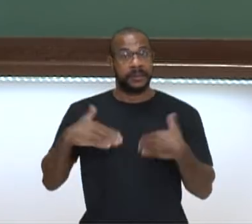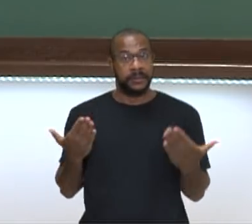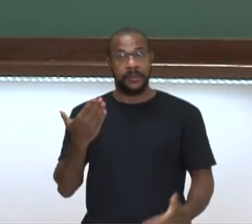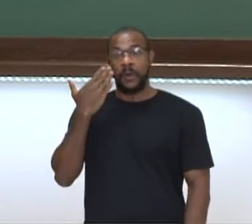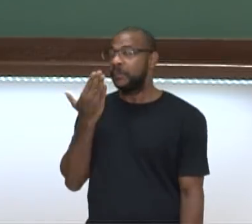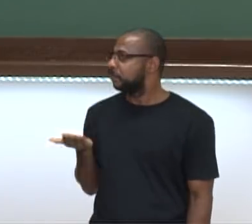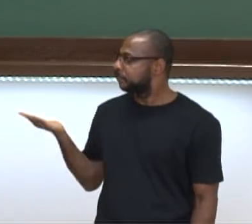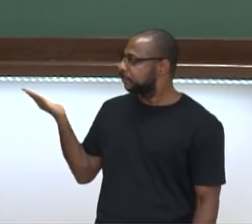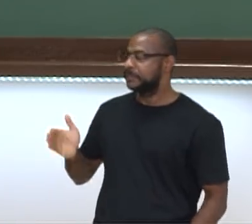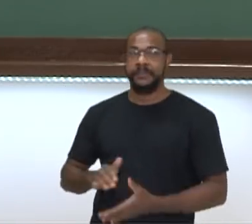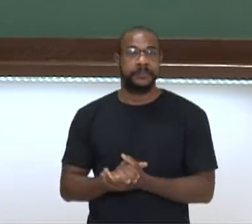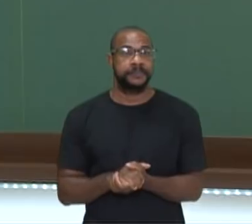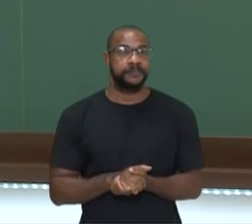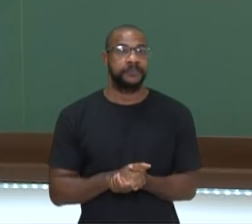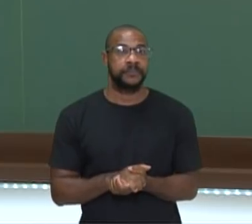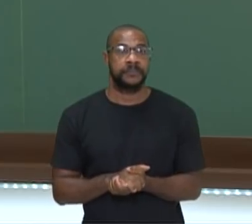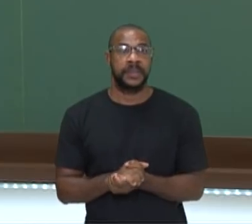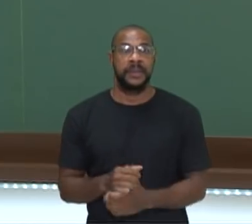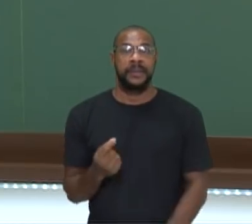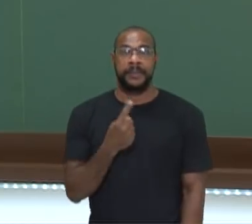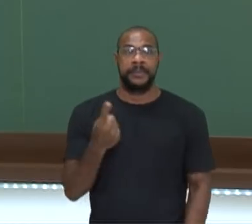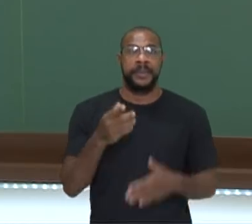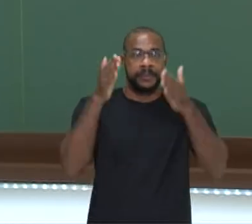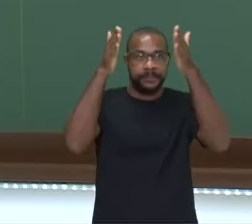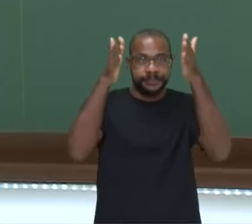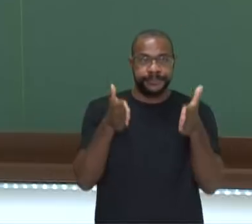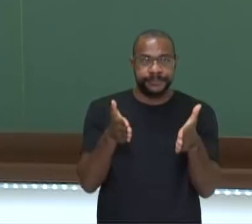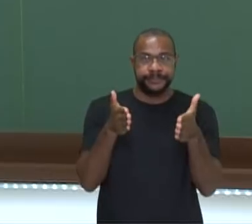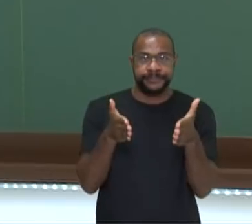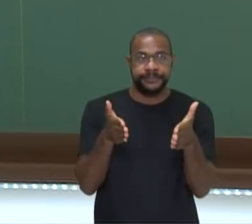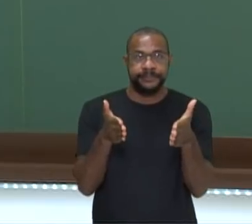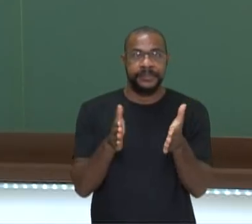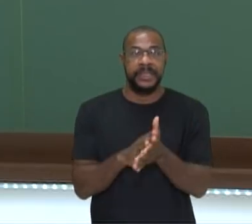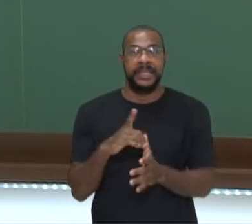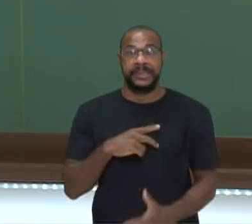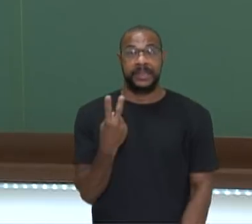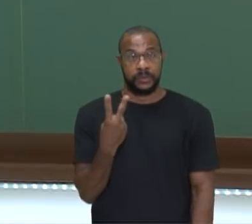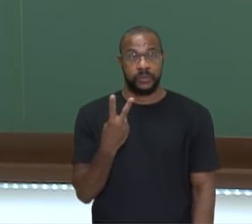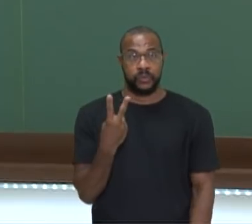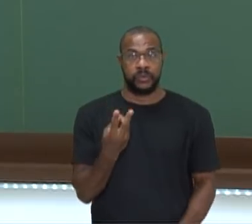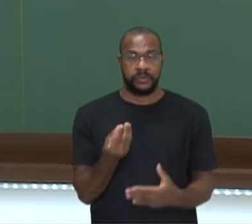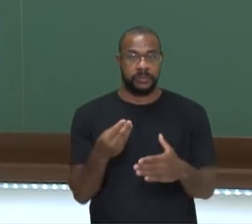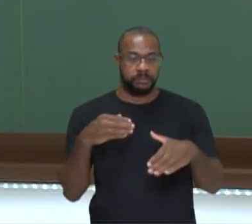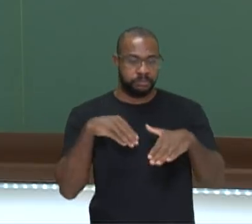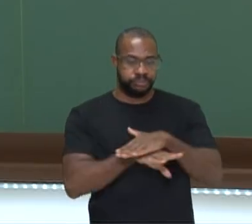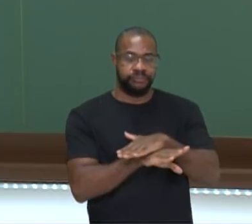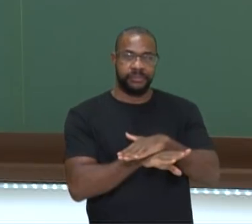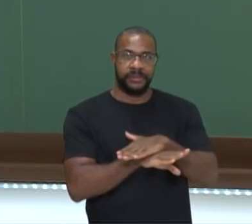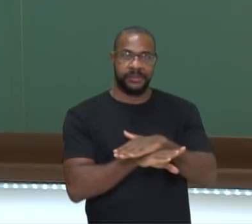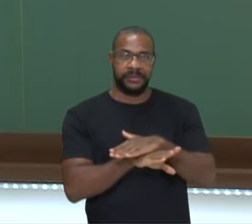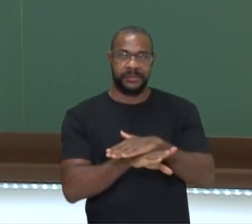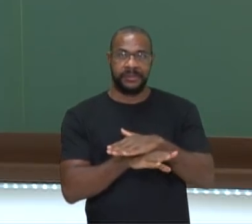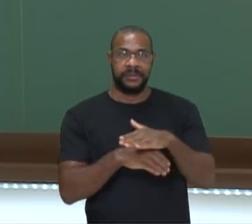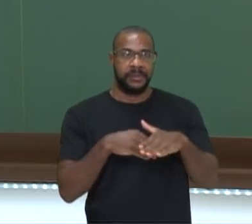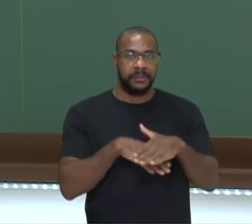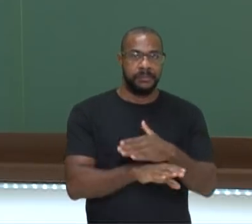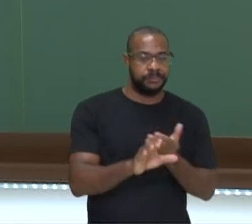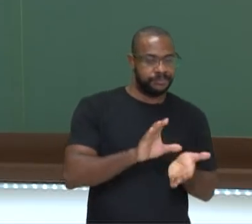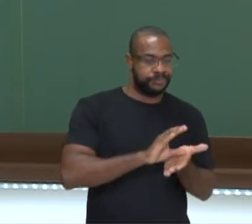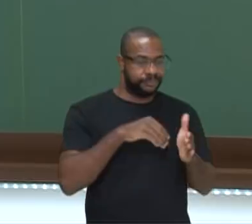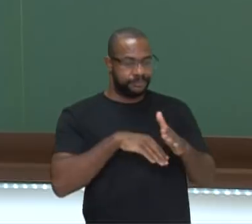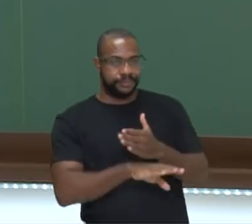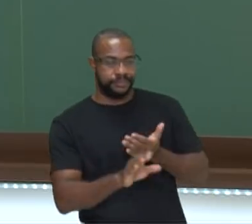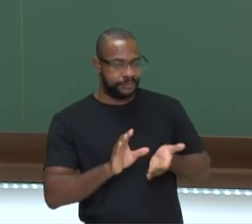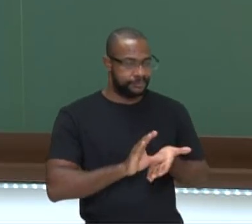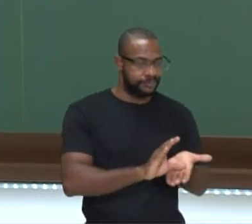dar uma olhadinha aqui. Então, primeira coisa, foi duas aplicações. Na primeira aplicação, a taxa era de